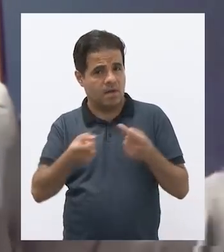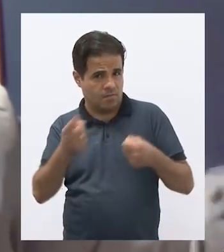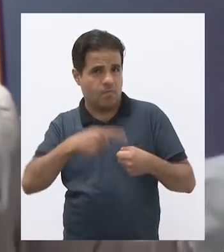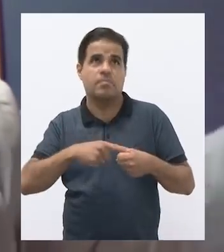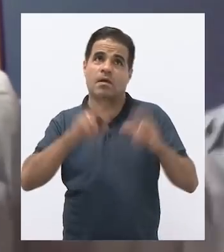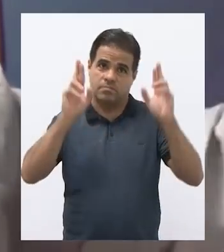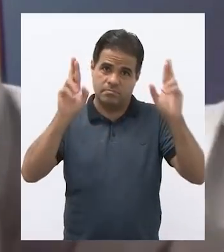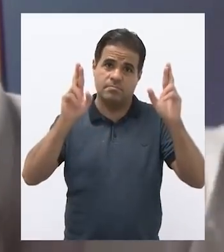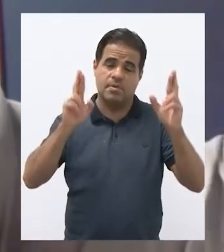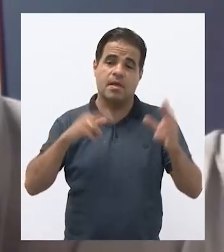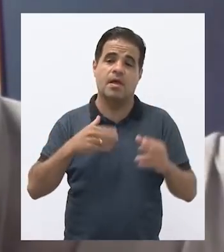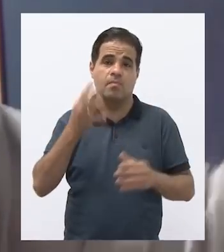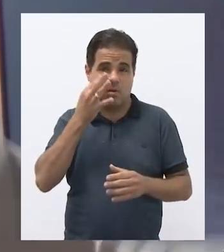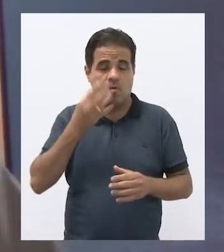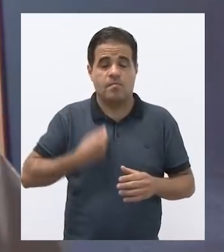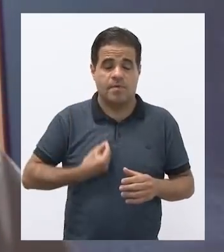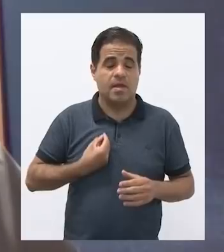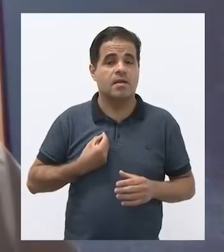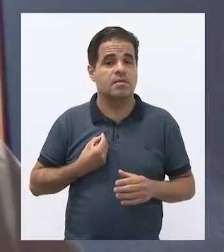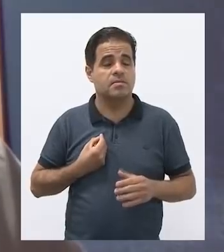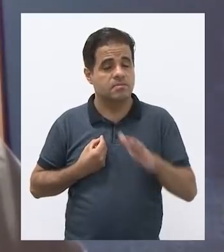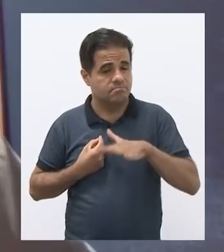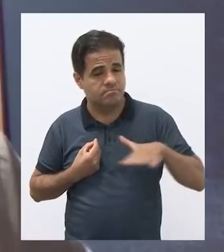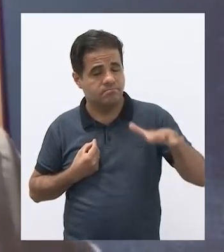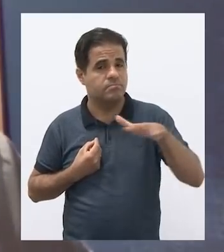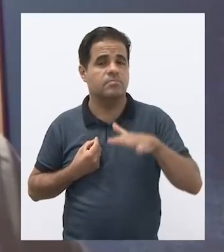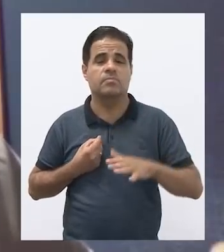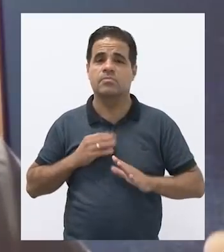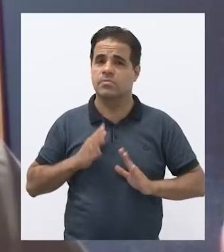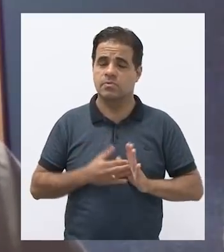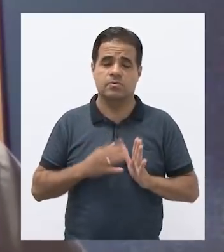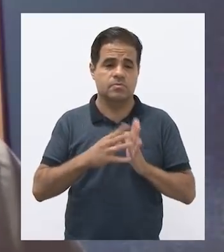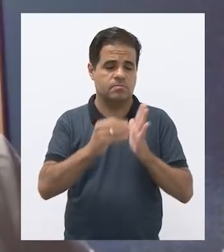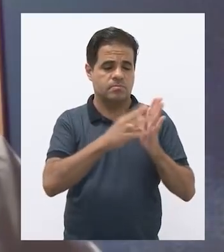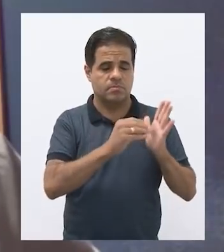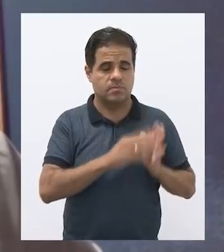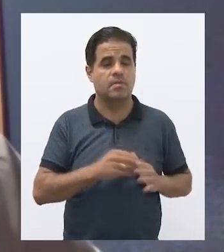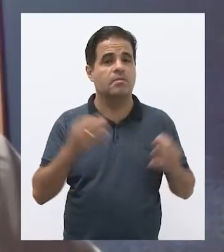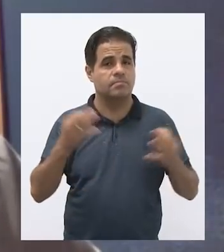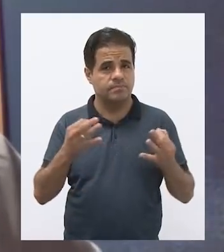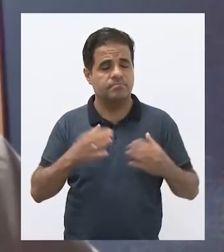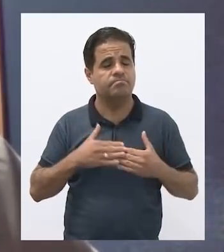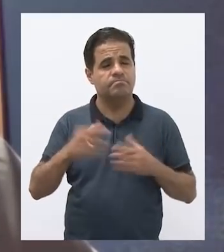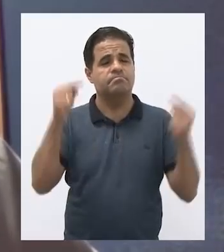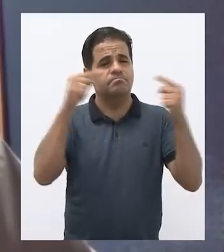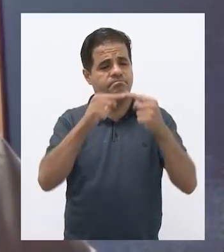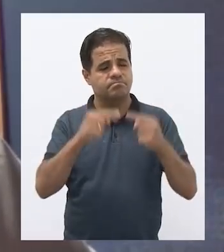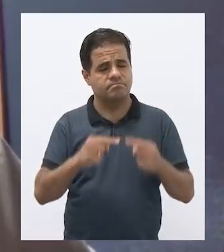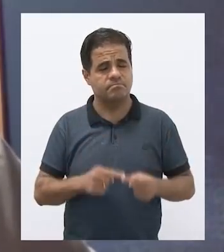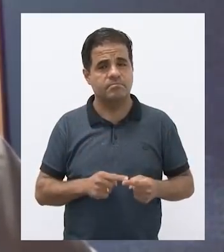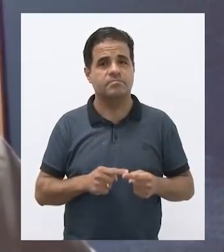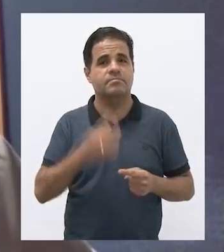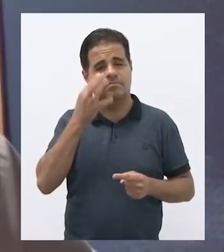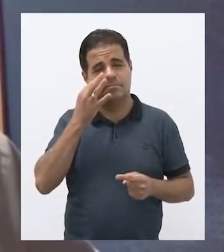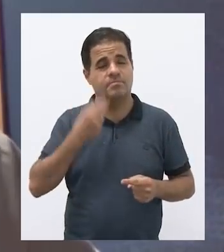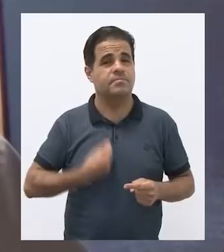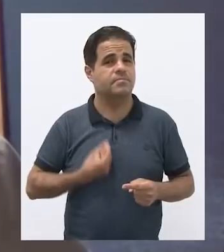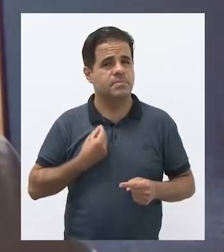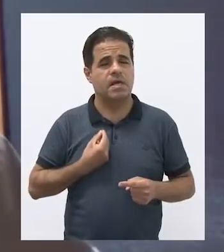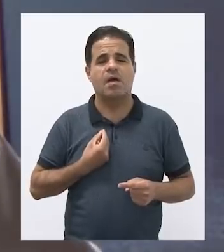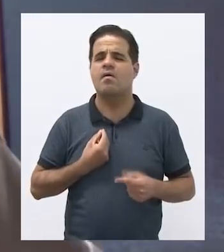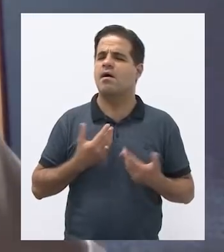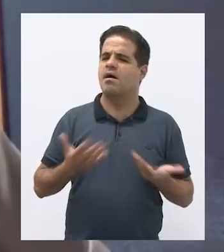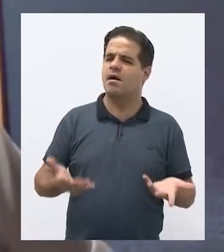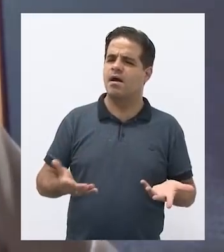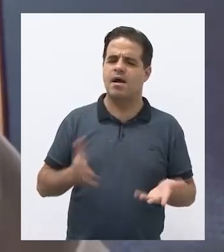espero, para a convivência presencial. Todos esses modelos eles são perfeitamente aplicáveis no presencial. Aros,